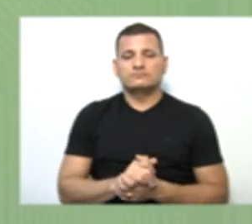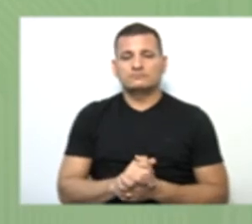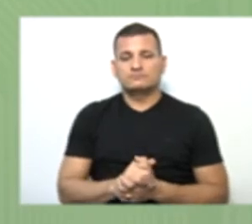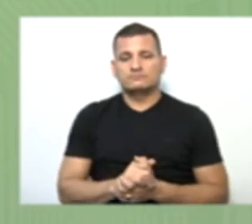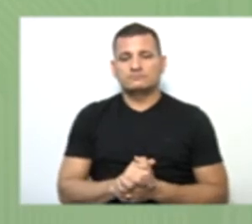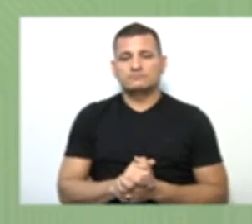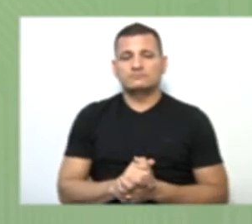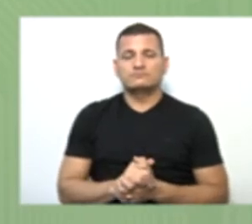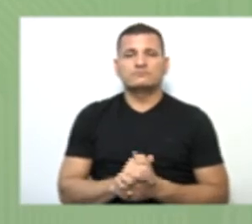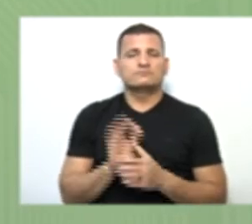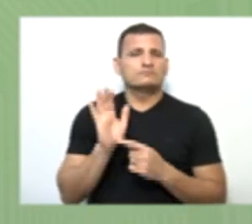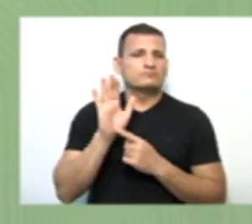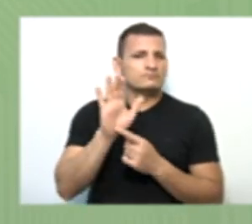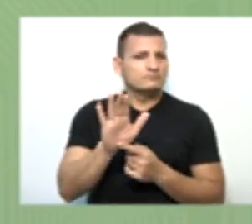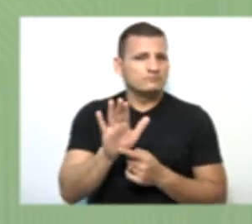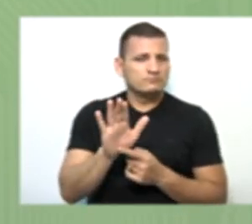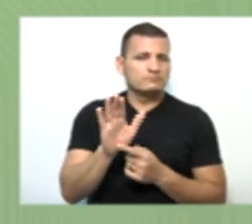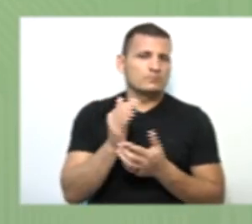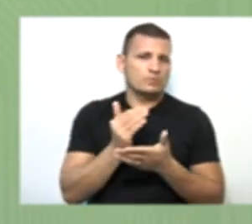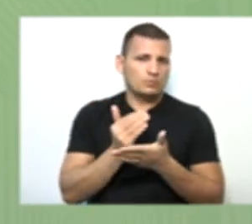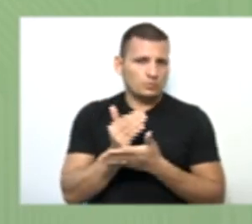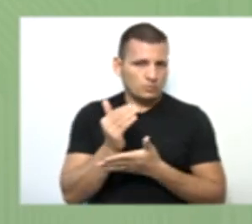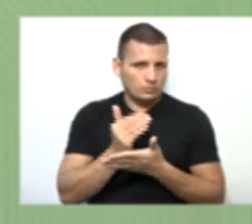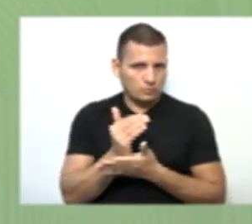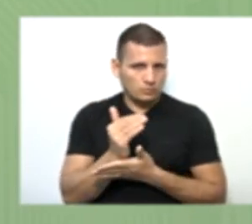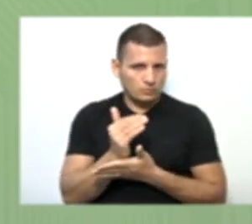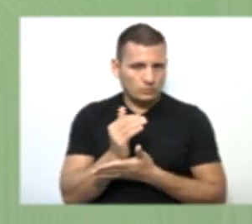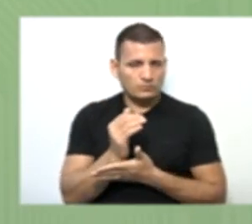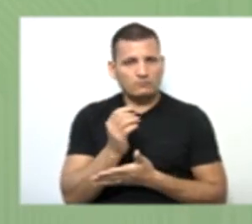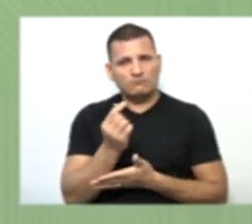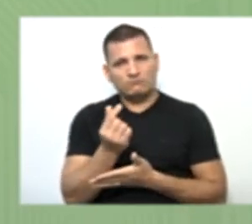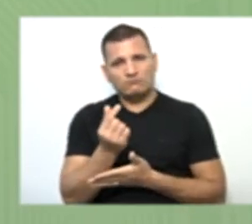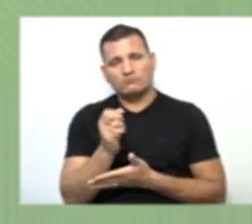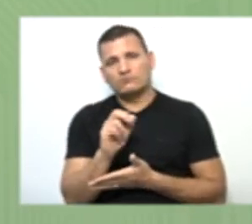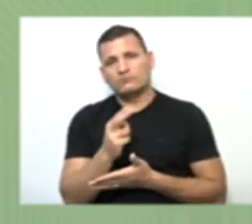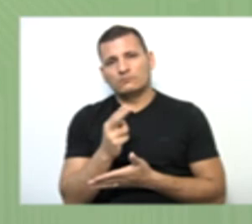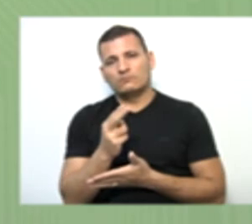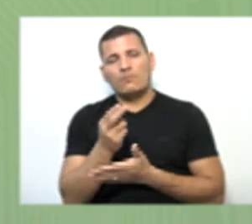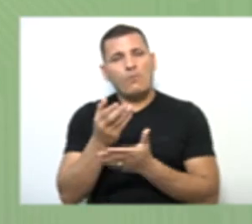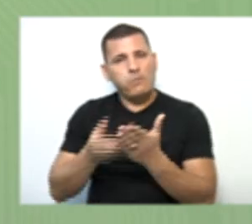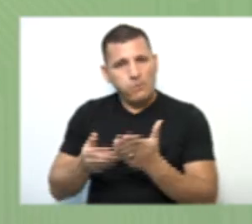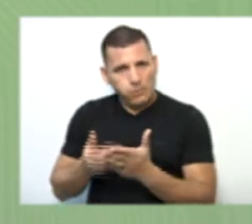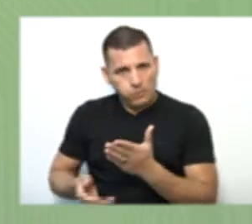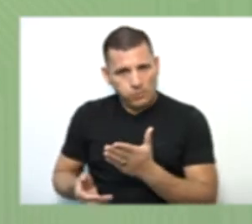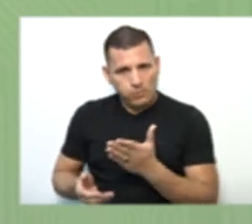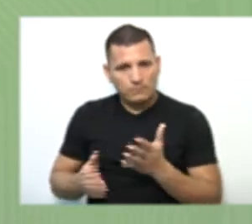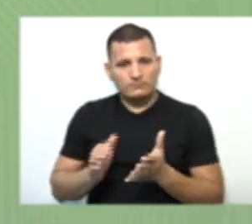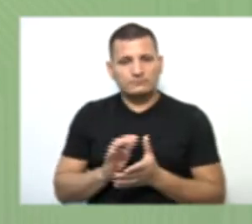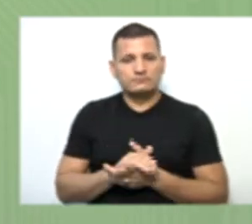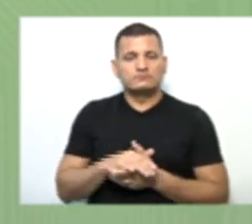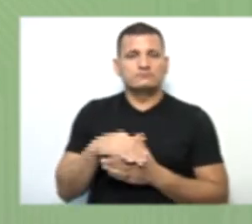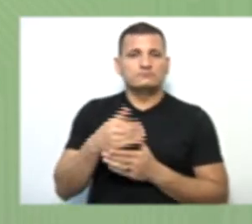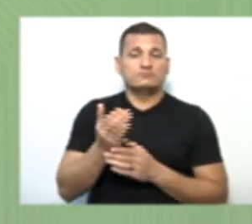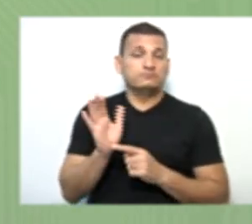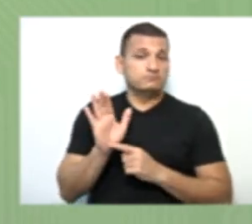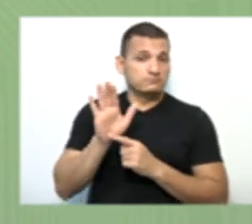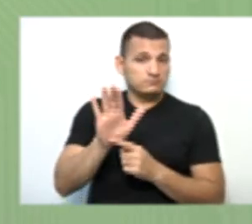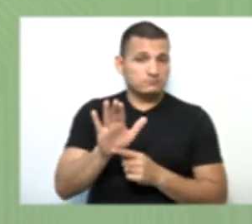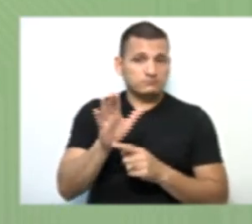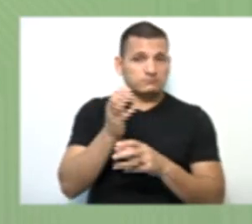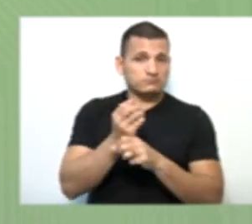das sobras ou perdas. Então, como eu disse, as demonstrações contábeis, né,